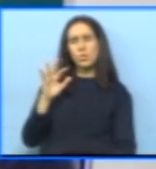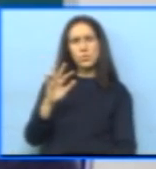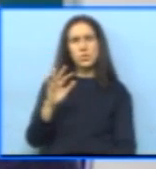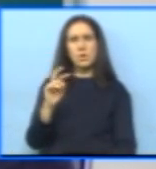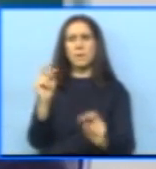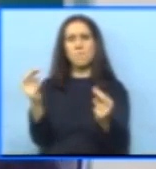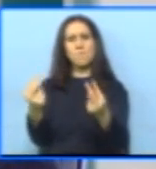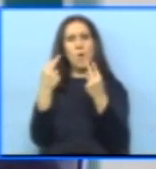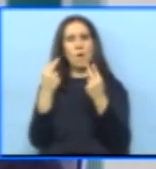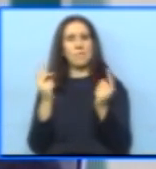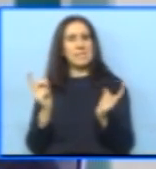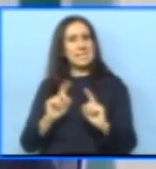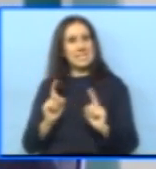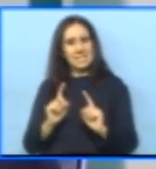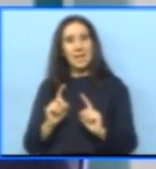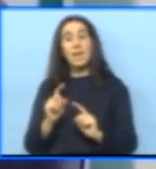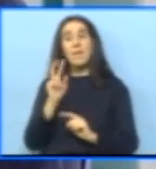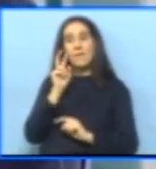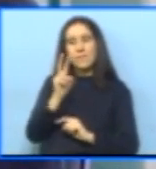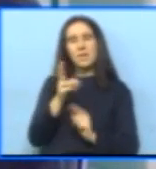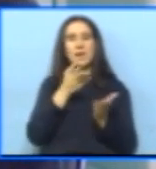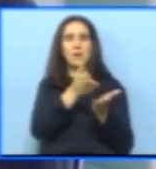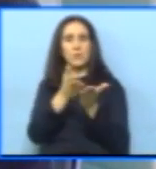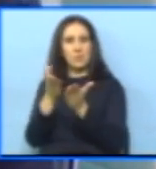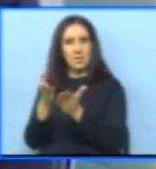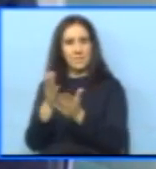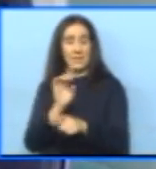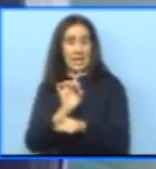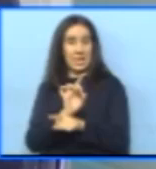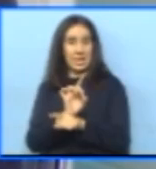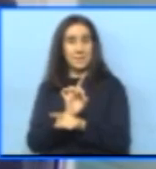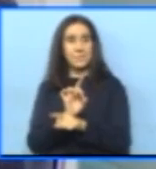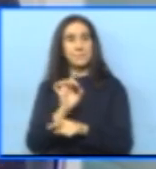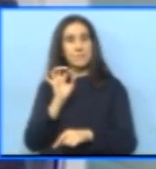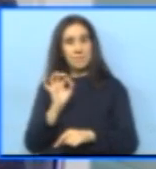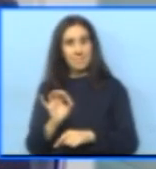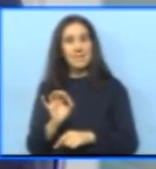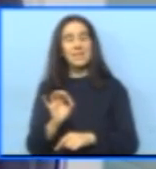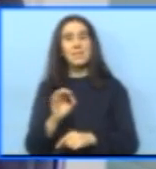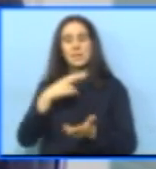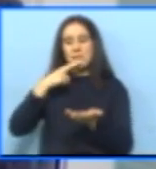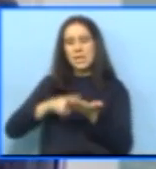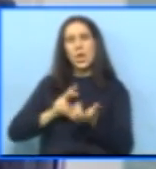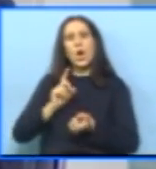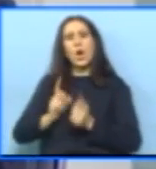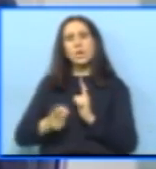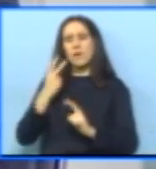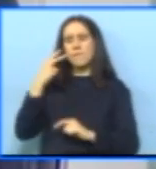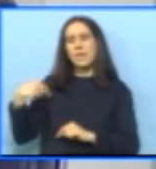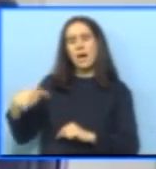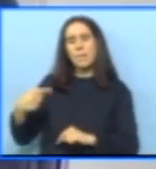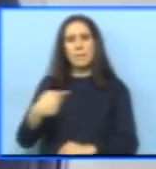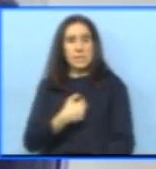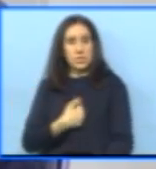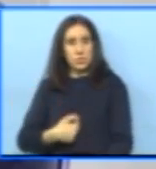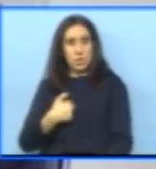ser vista, é para ajudar a ver. Portanto, em vez de nos centrarmos na realidade, na vivência cristã, na